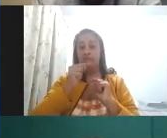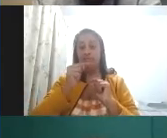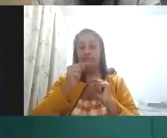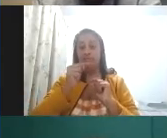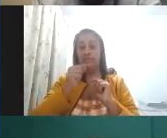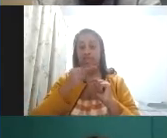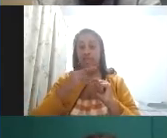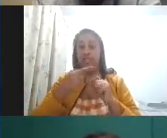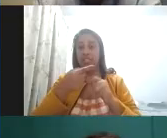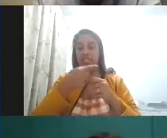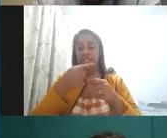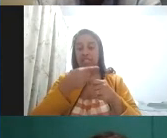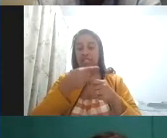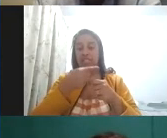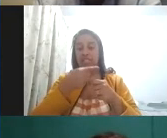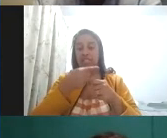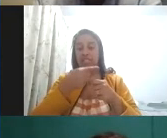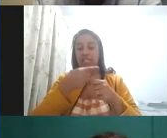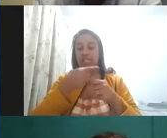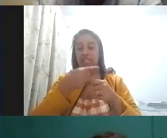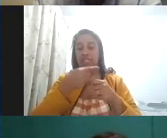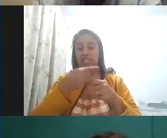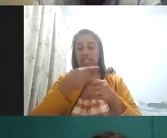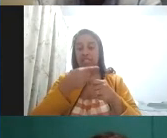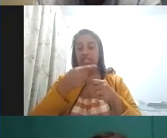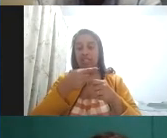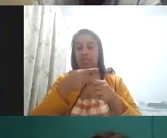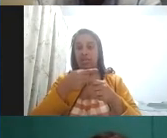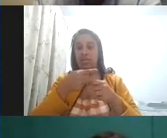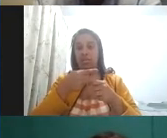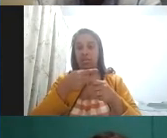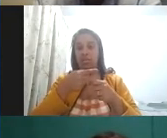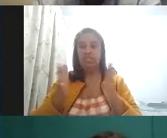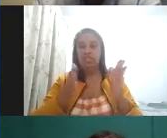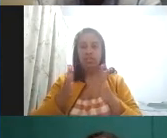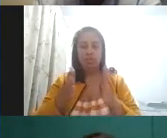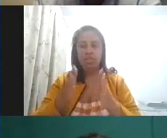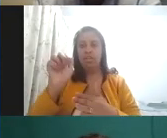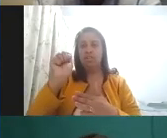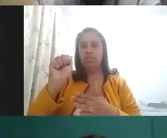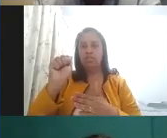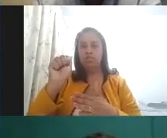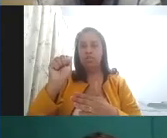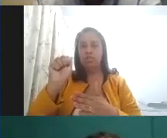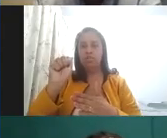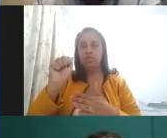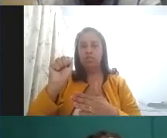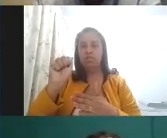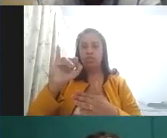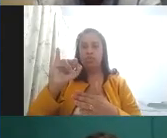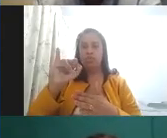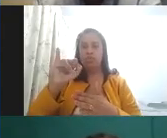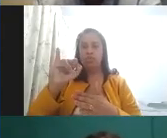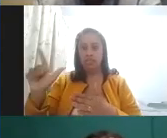processo odontoide do axis. Em cima do axis tem o atlas. Ele chama atlas por causa daquela figura da